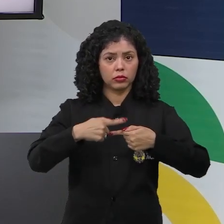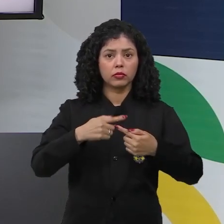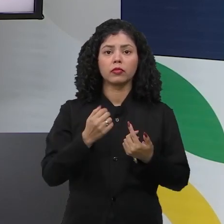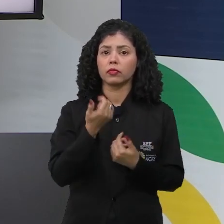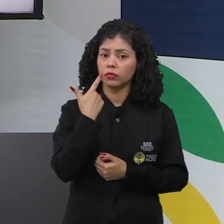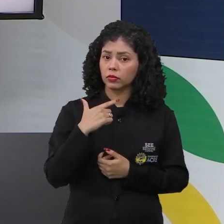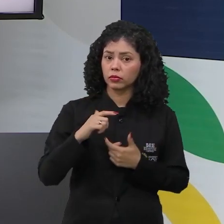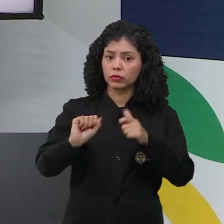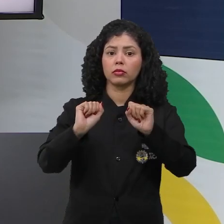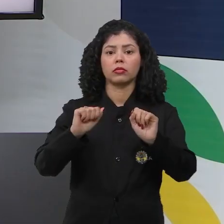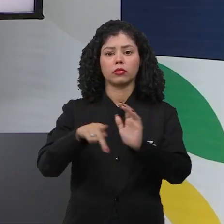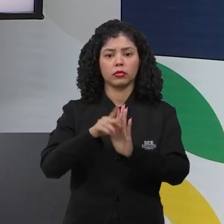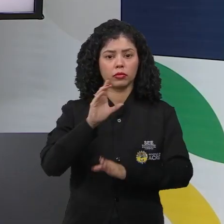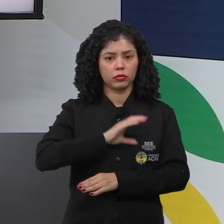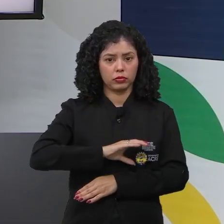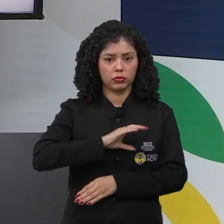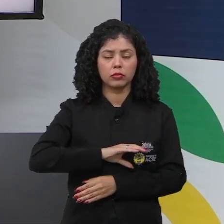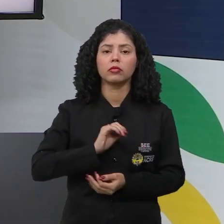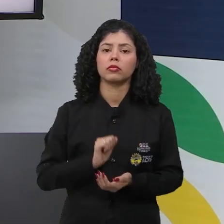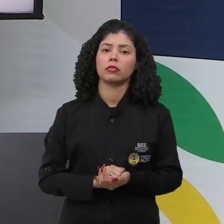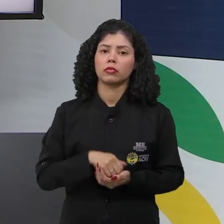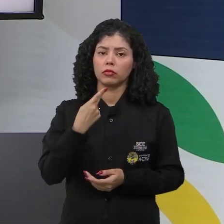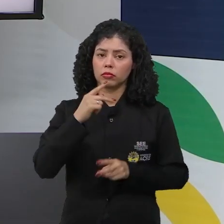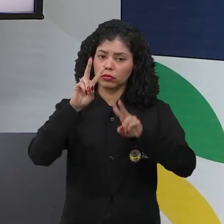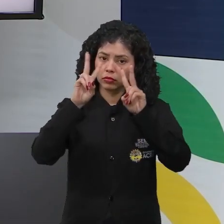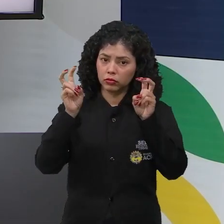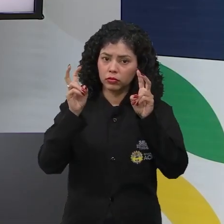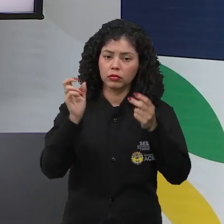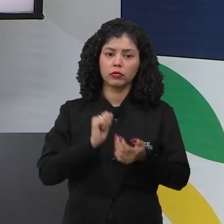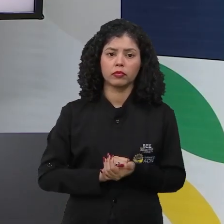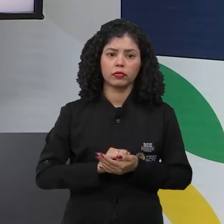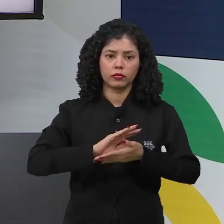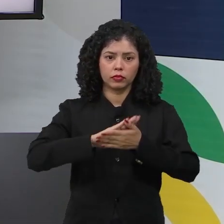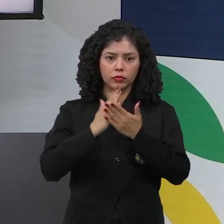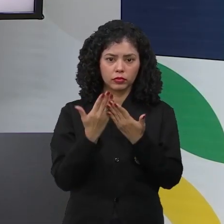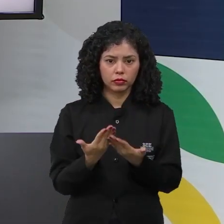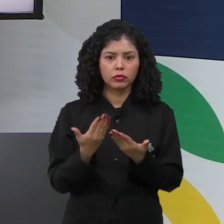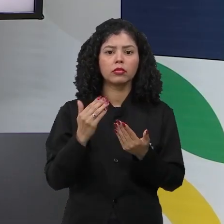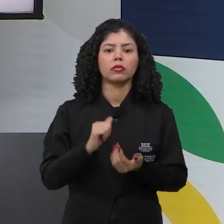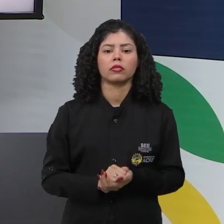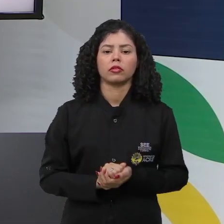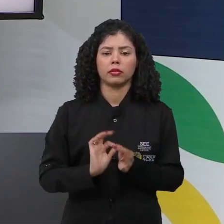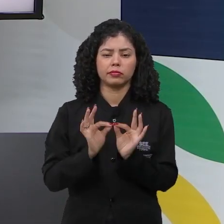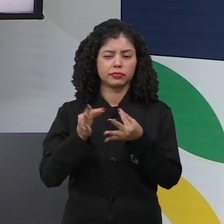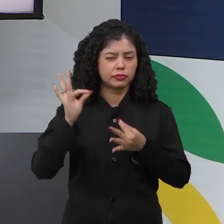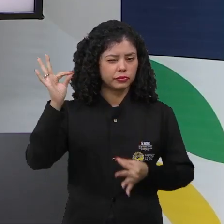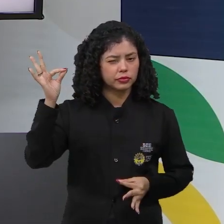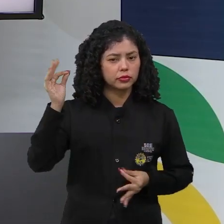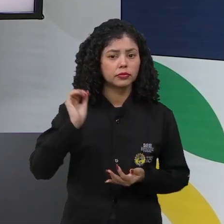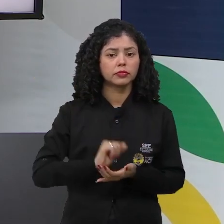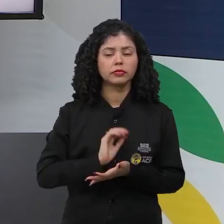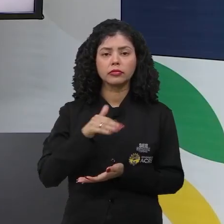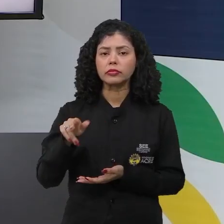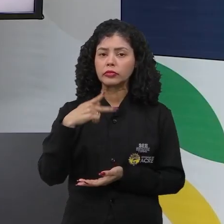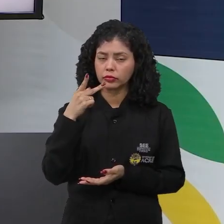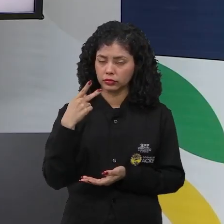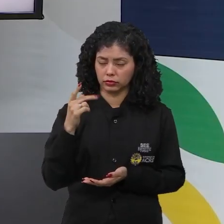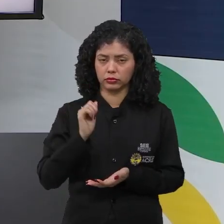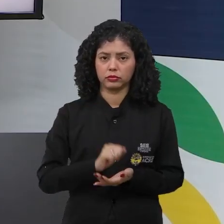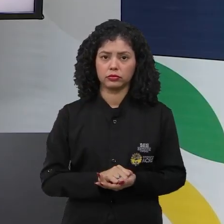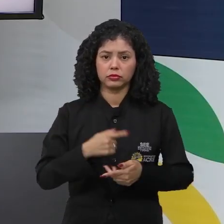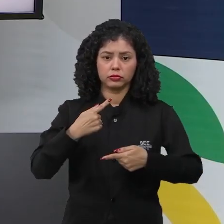língua portuguesa que vai falar sobre isso. E normalmente aqueles livros bem extensos quando nós falamos